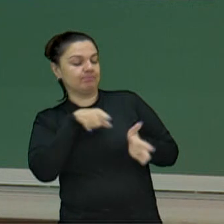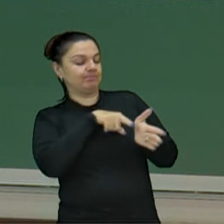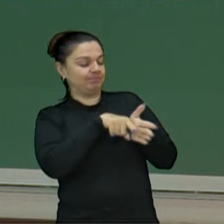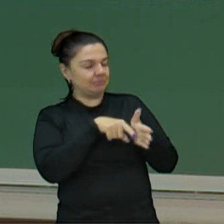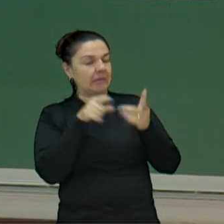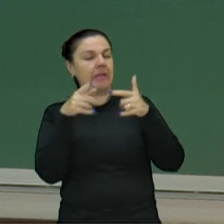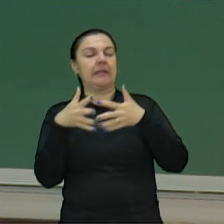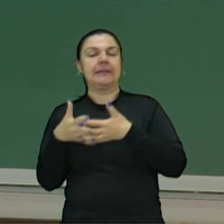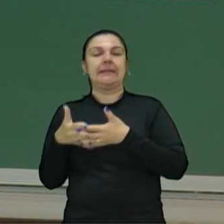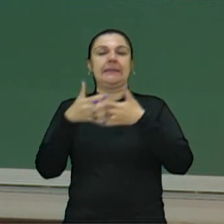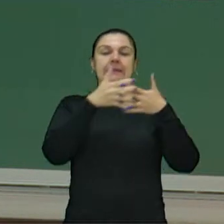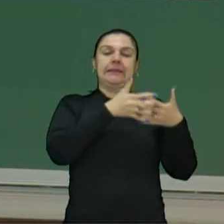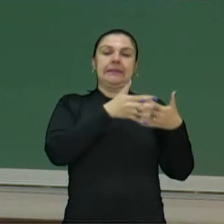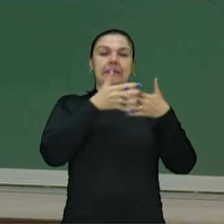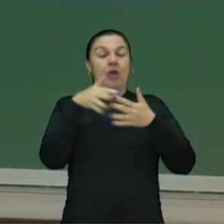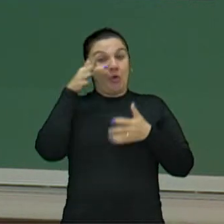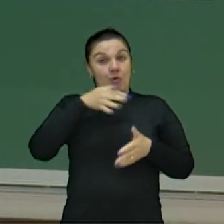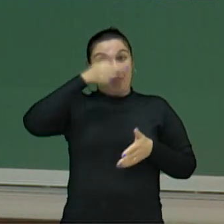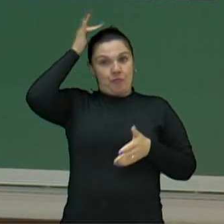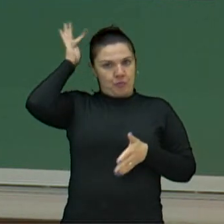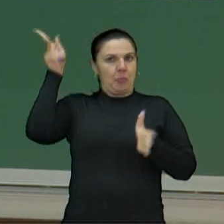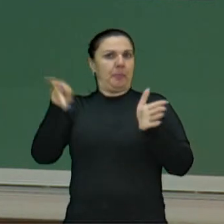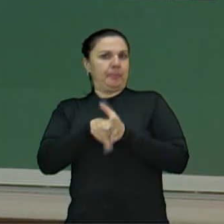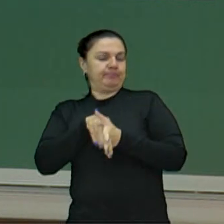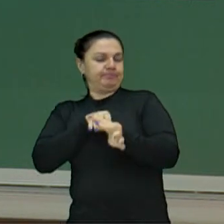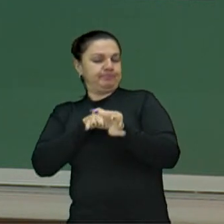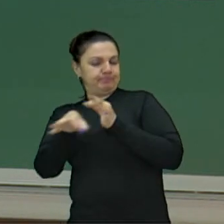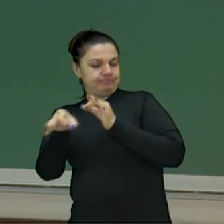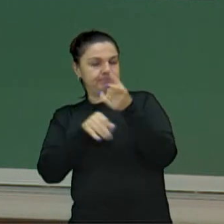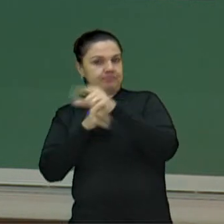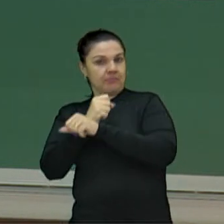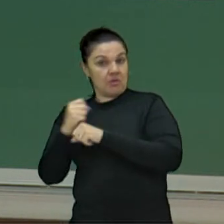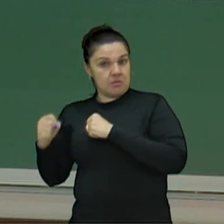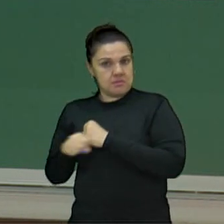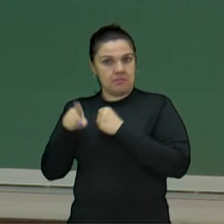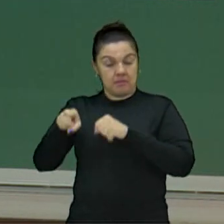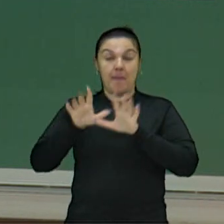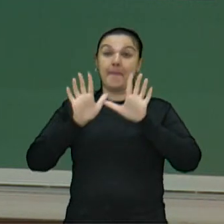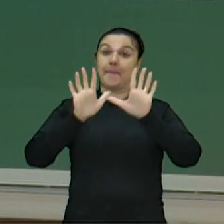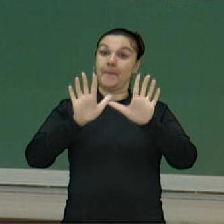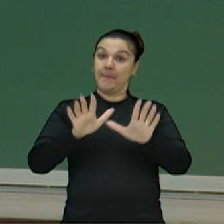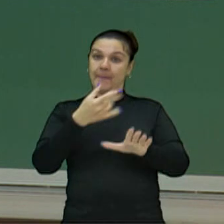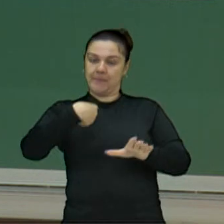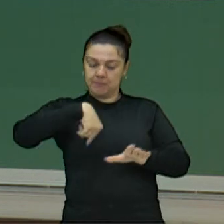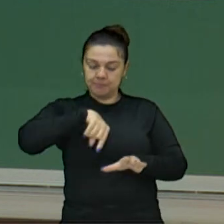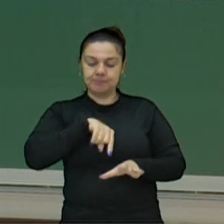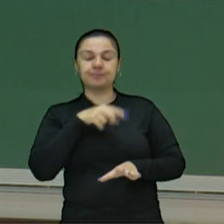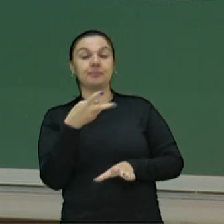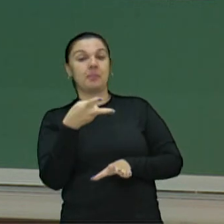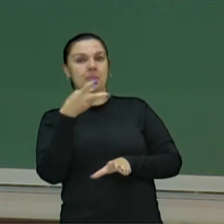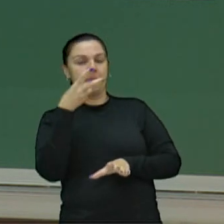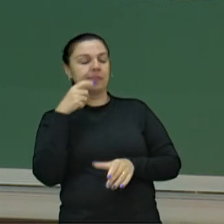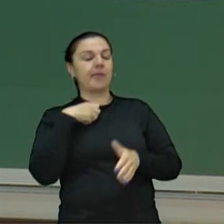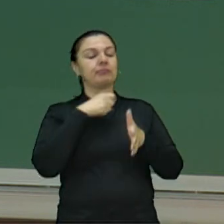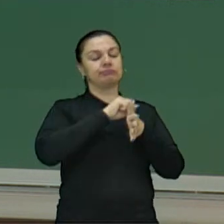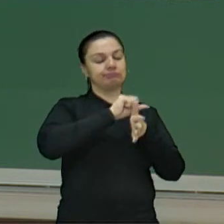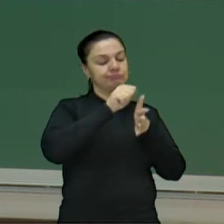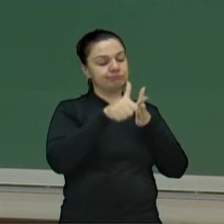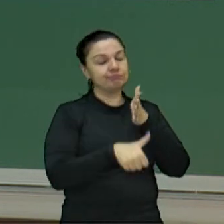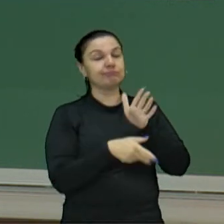pouco problemático a gente dizer que Michel Foucault foi um estruturalista. No entanto, a gente pode observar que existem alguns